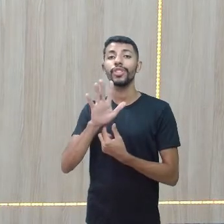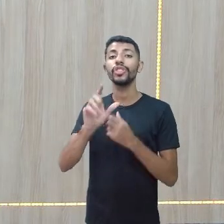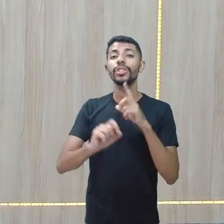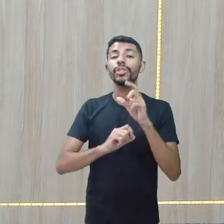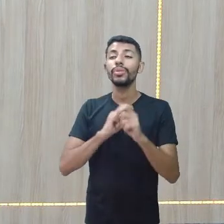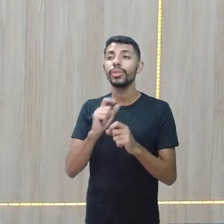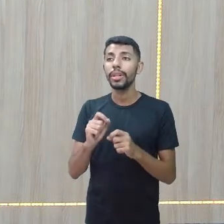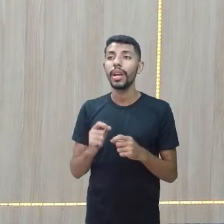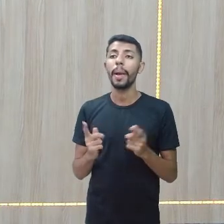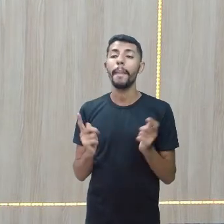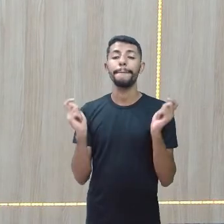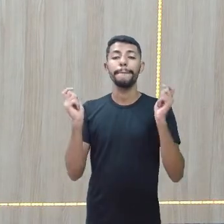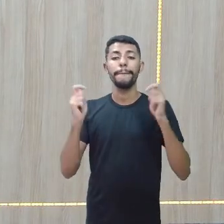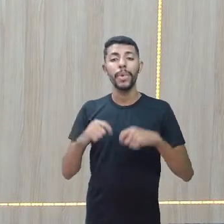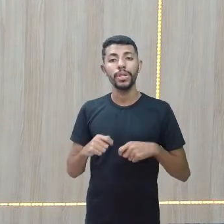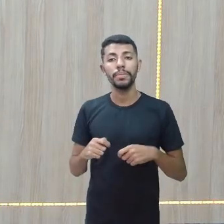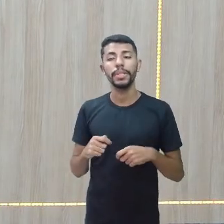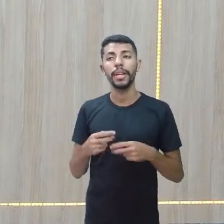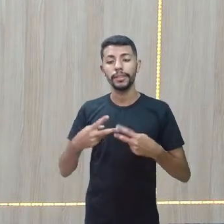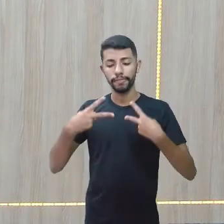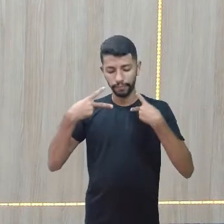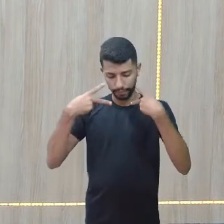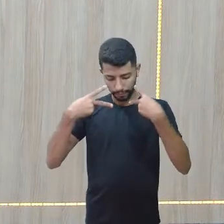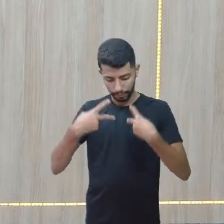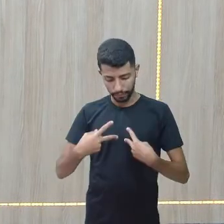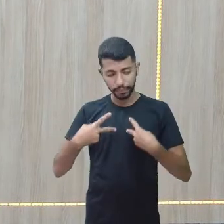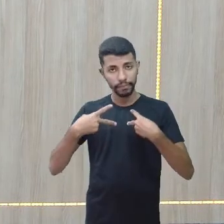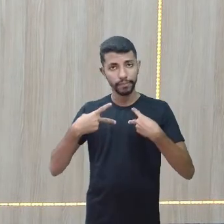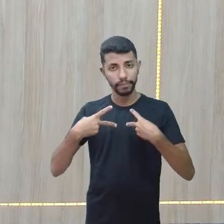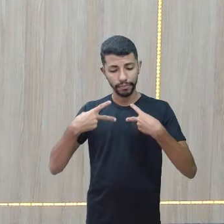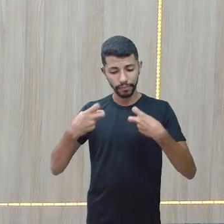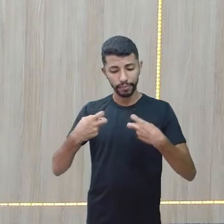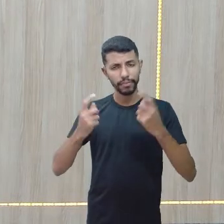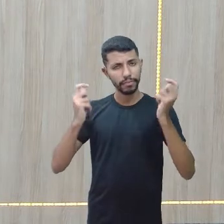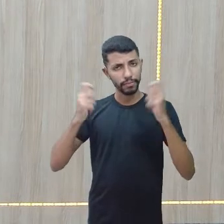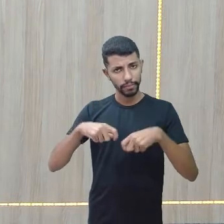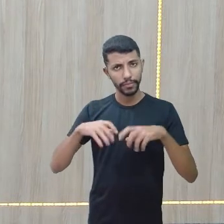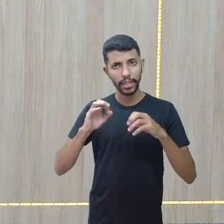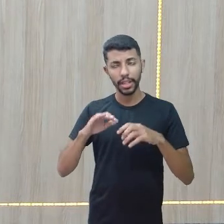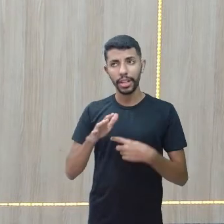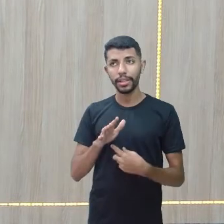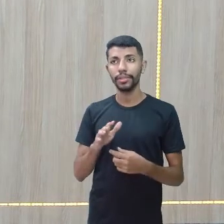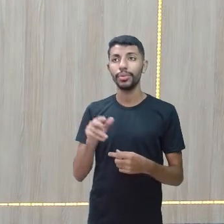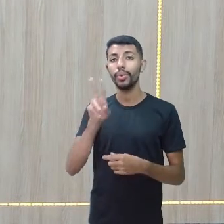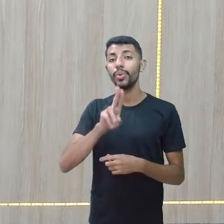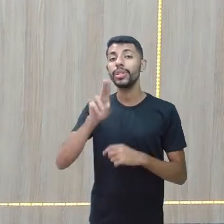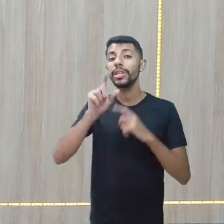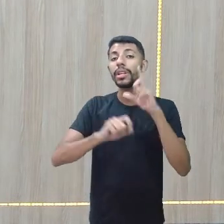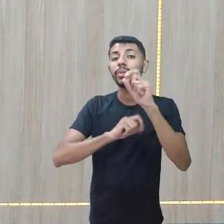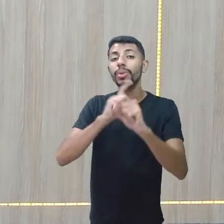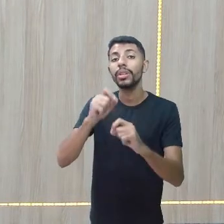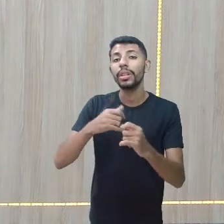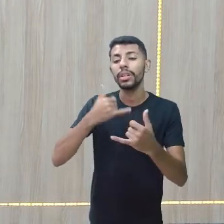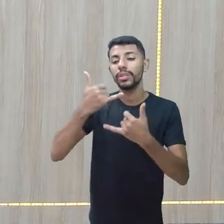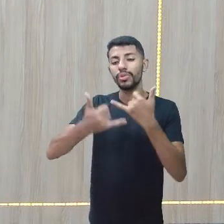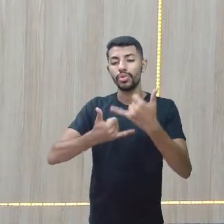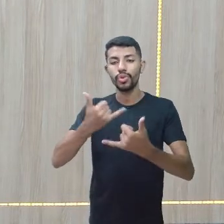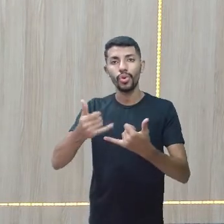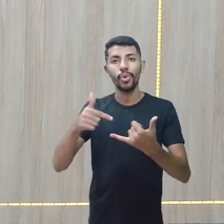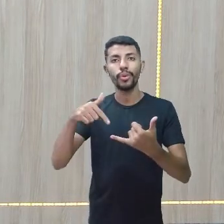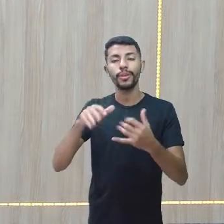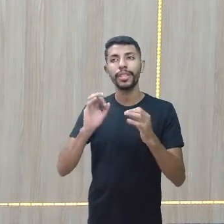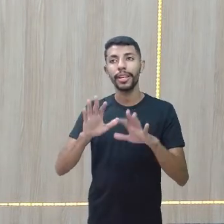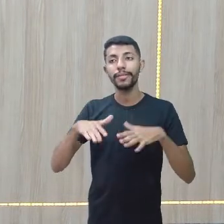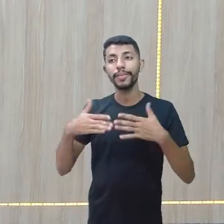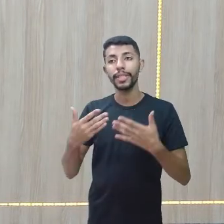possibilidade dele se perceber enquanto potência. A gente está dando através do jogo, não é? Então, percebam que desde o